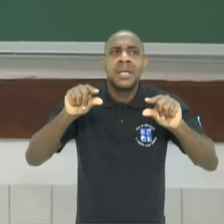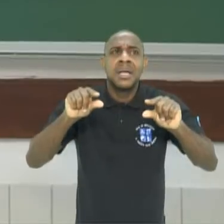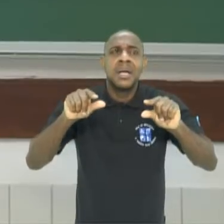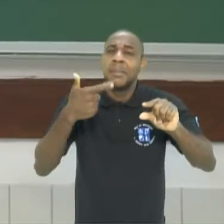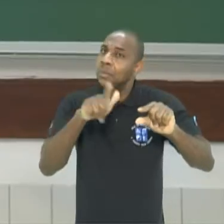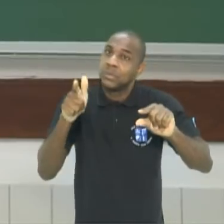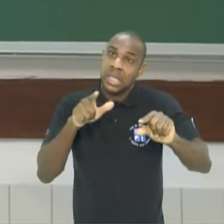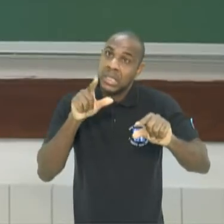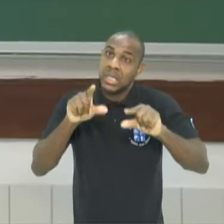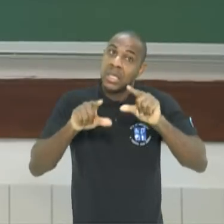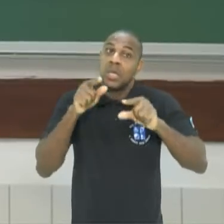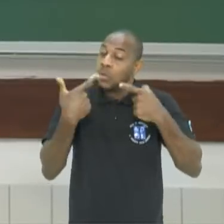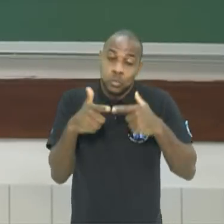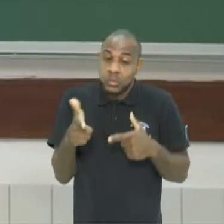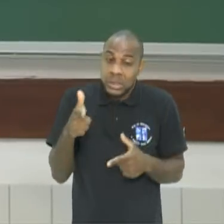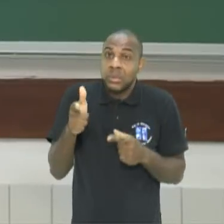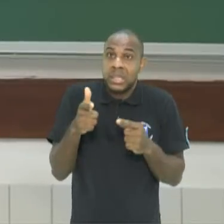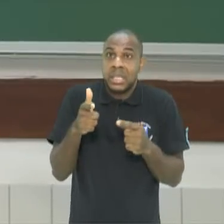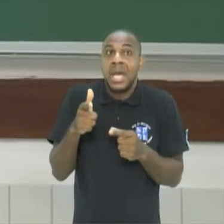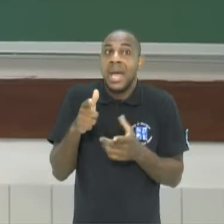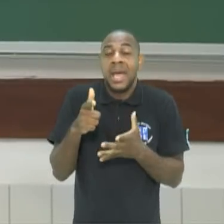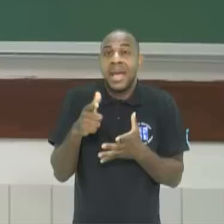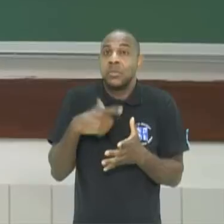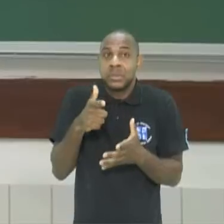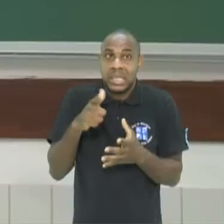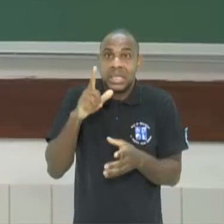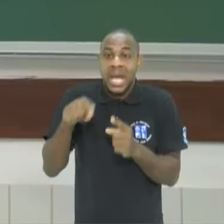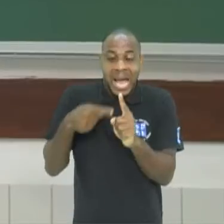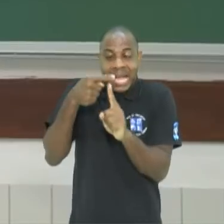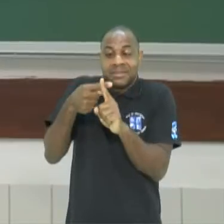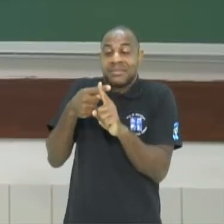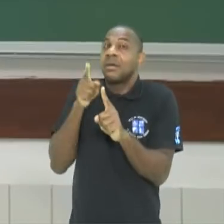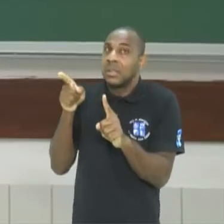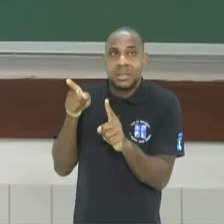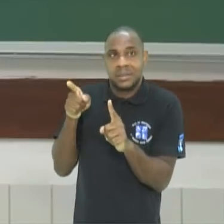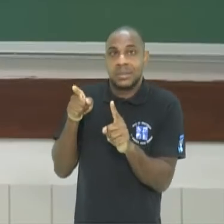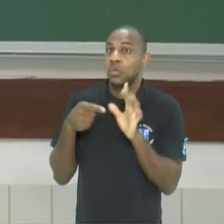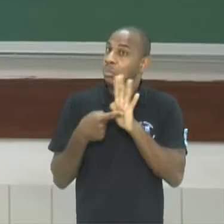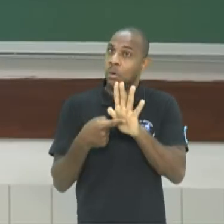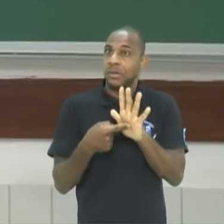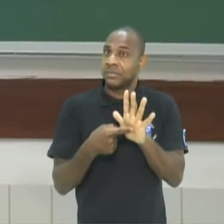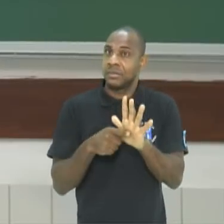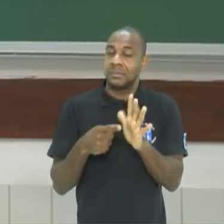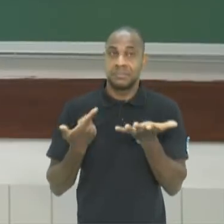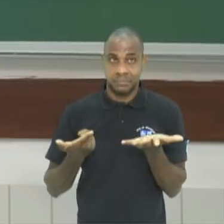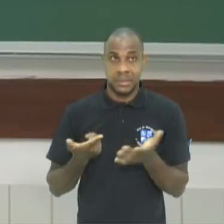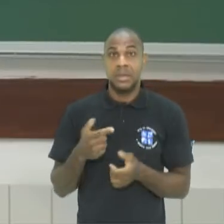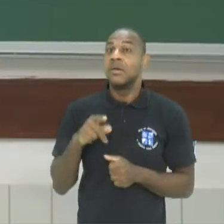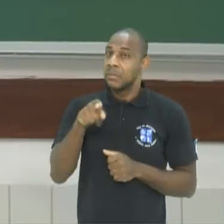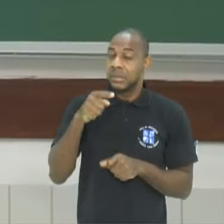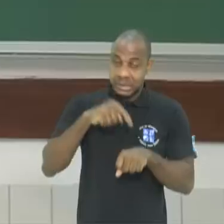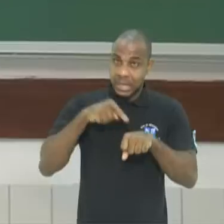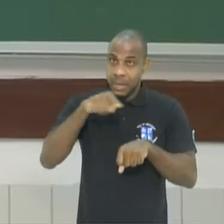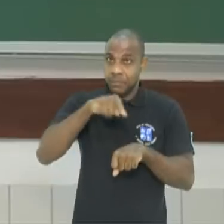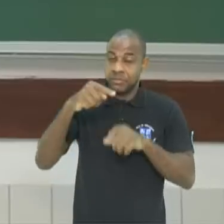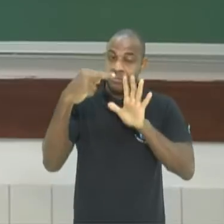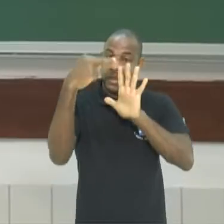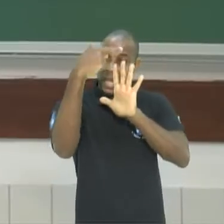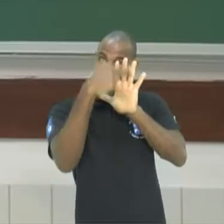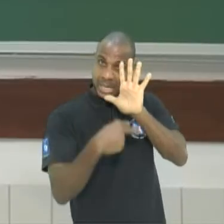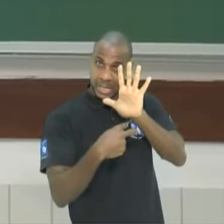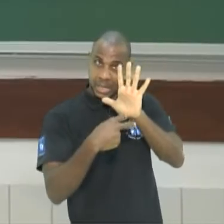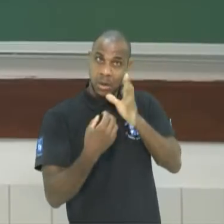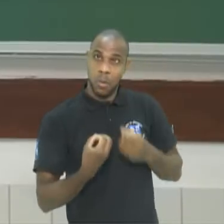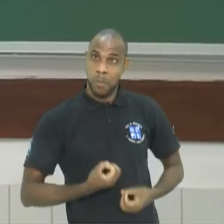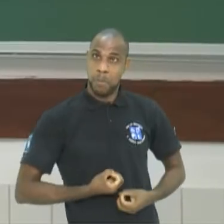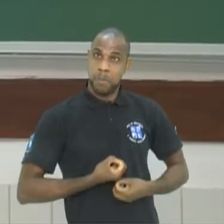de adição. Então, eu já sei que não se trata de uma adição. Eu vou dar um tempo para vocês fazerem a leitura do poema, verem aí